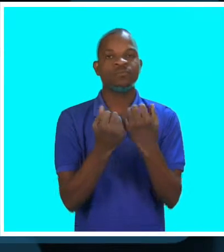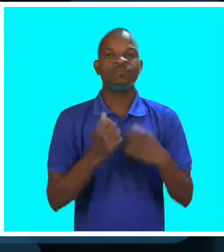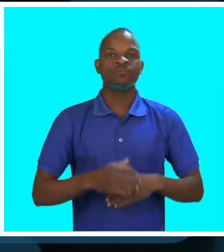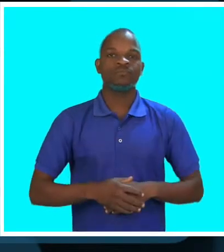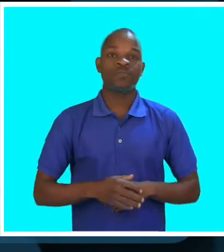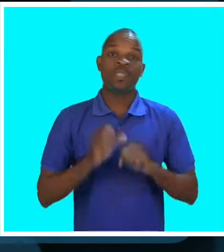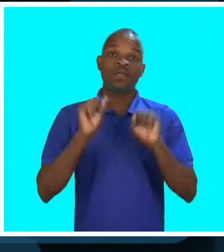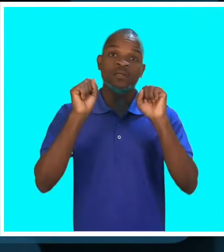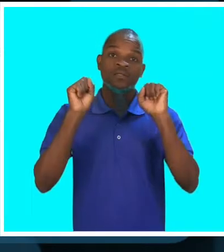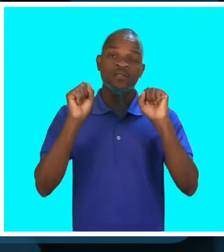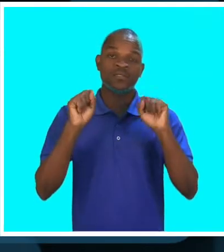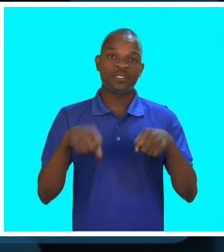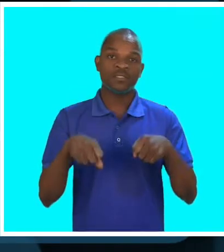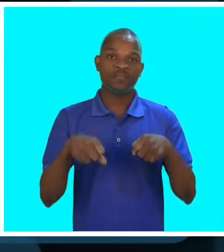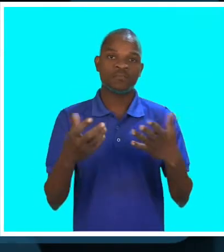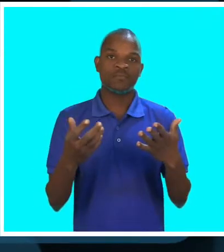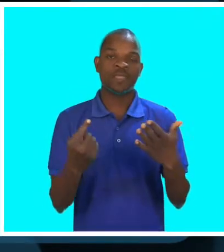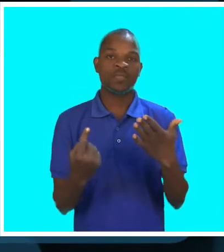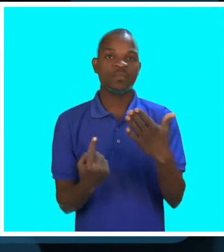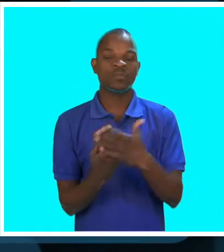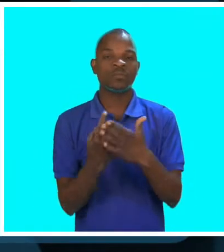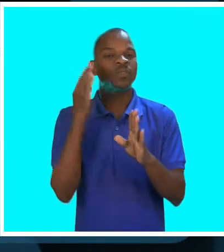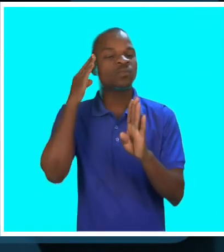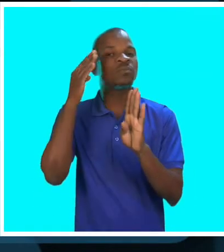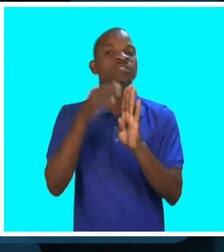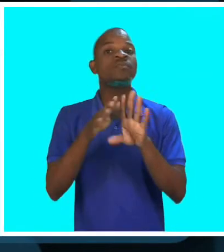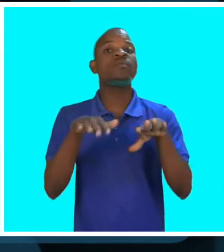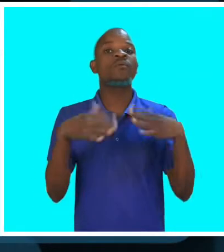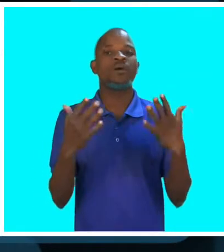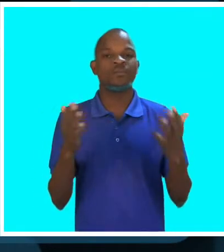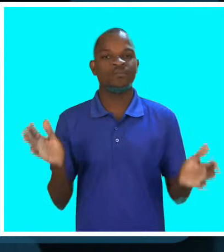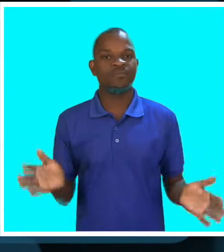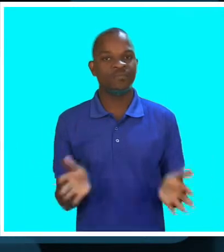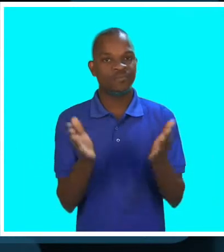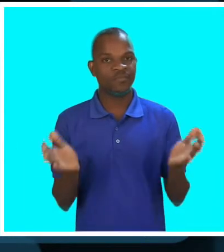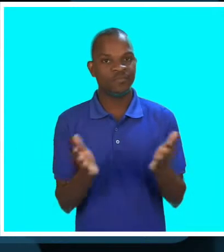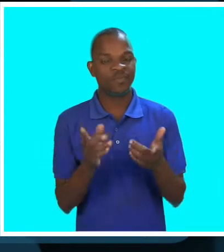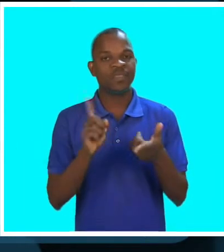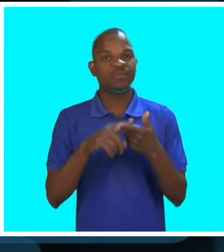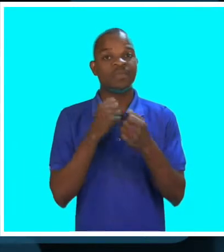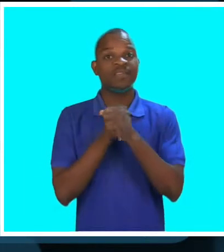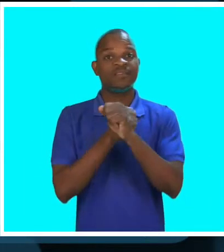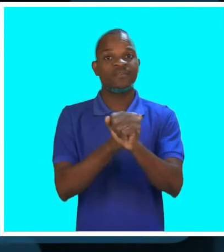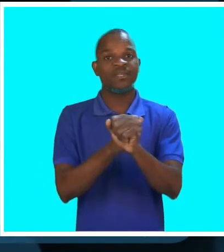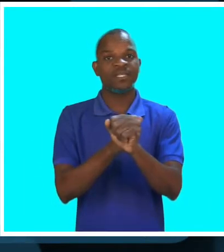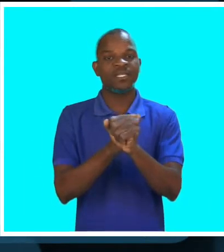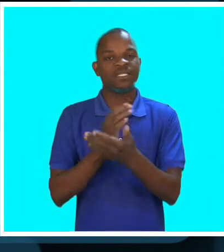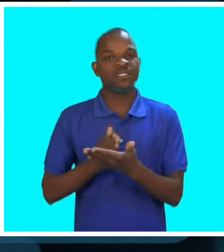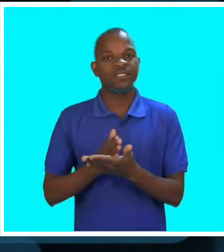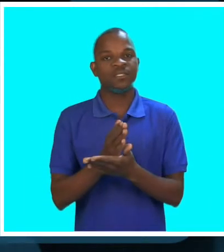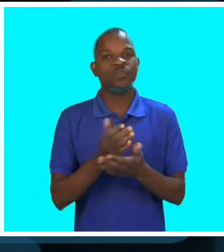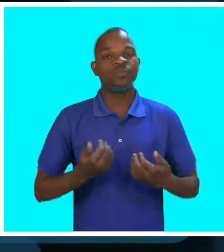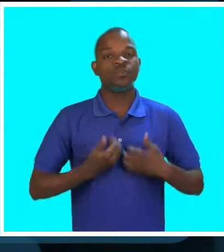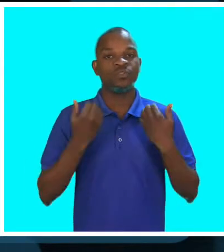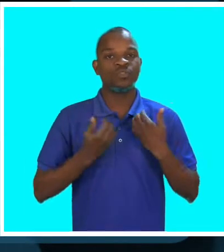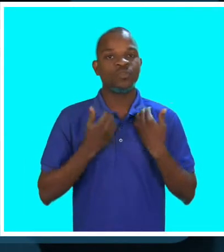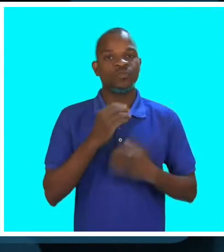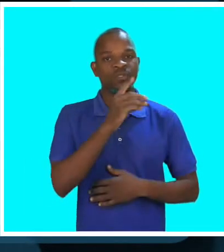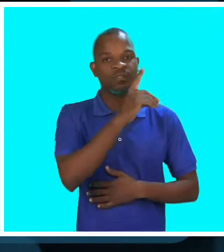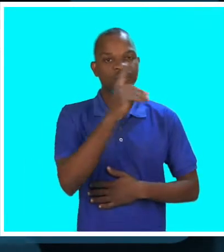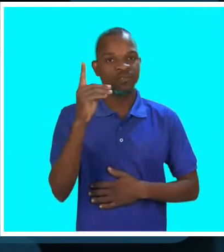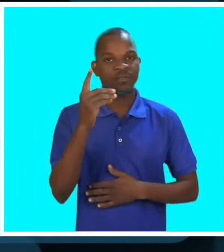sessão se for técnica surge com o objetivo de promover e defender os direitos de jovens com deficiência